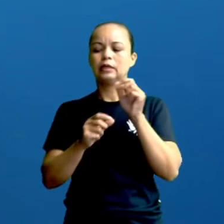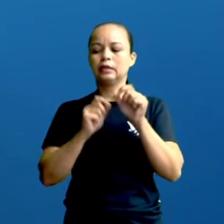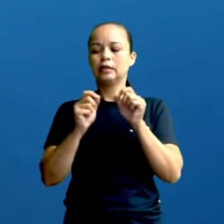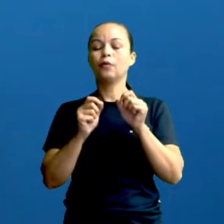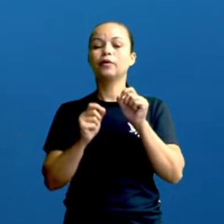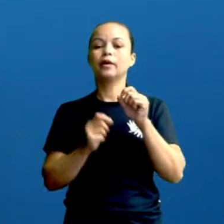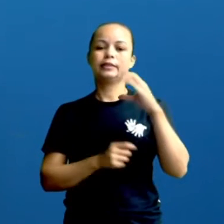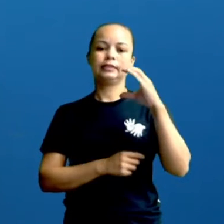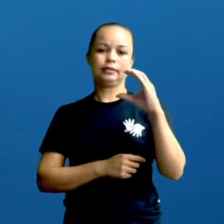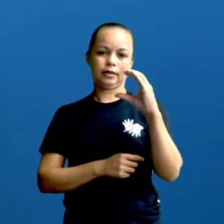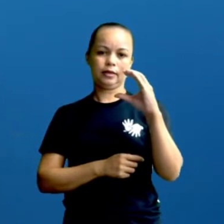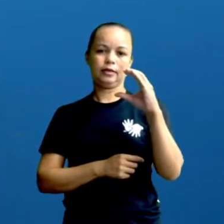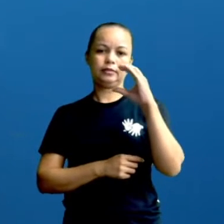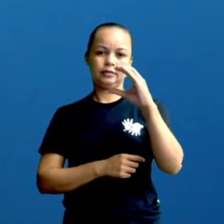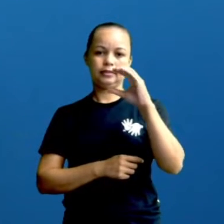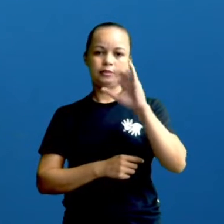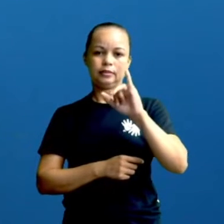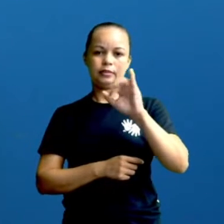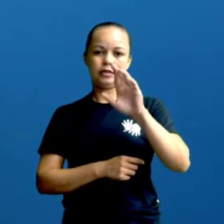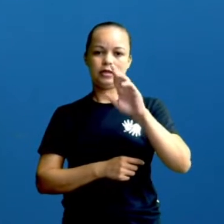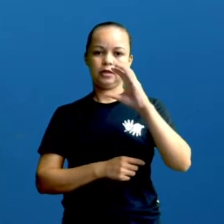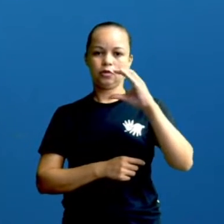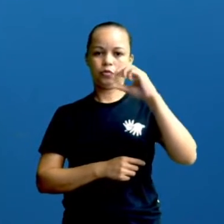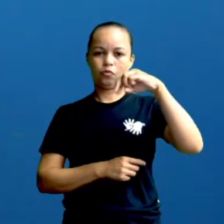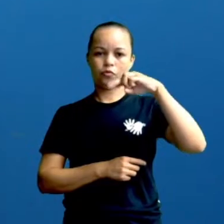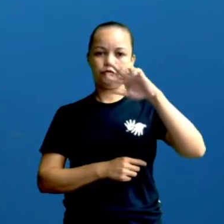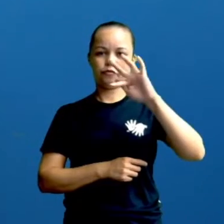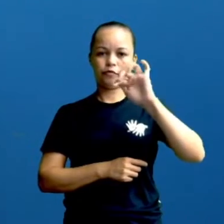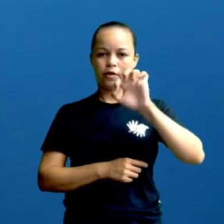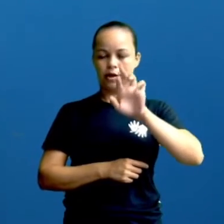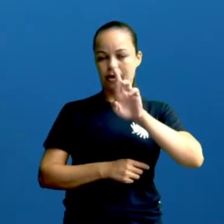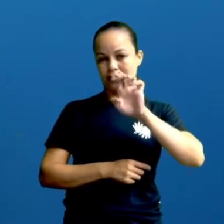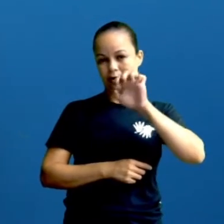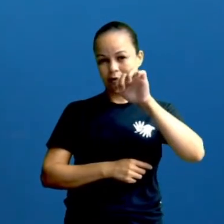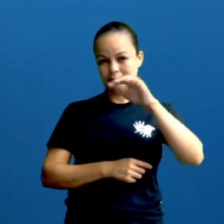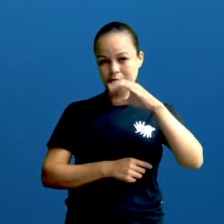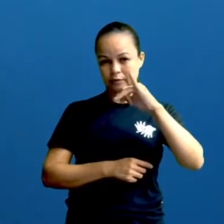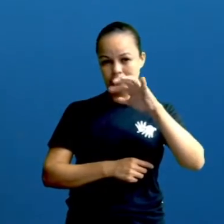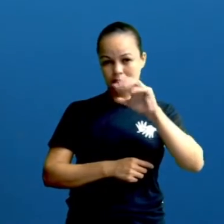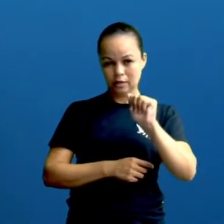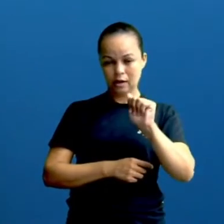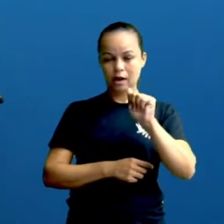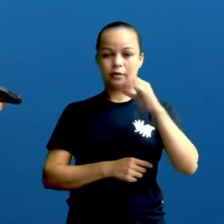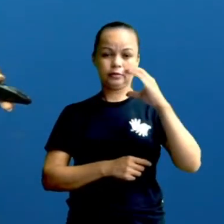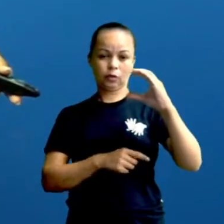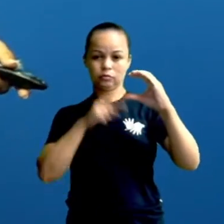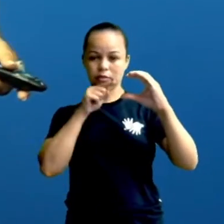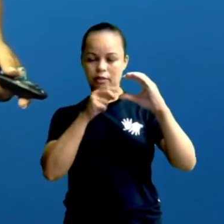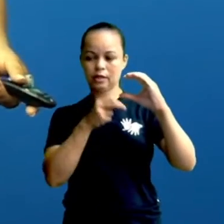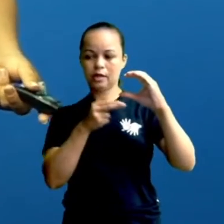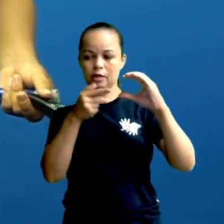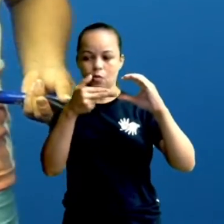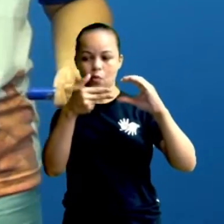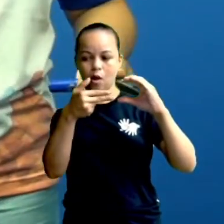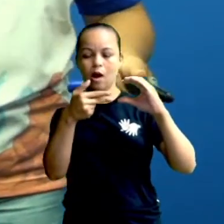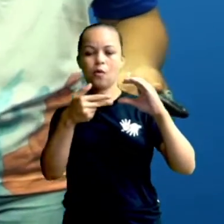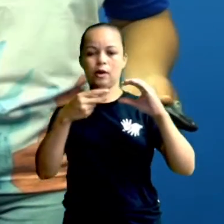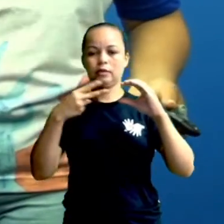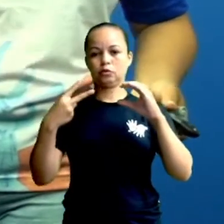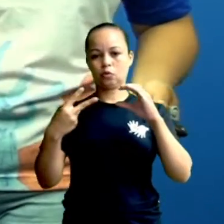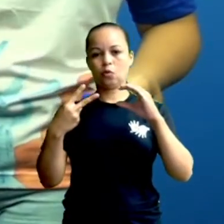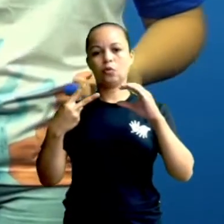de circunferência igual a 2 vezes o valor de π, que é uma